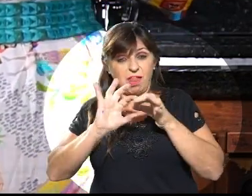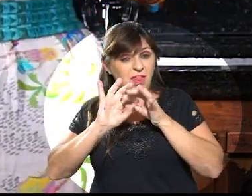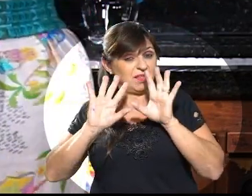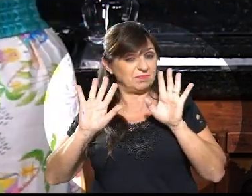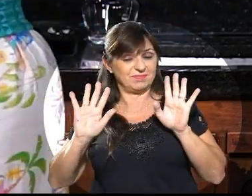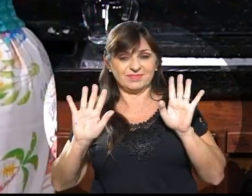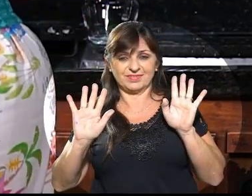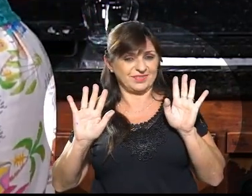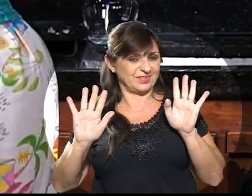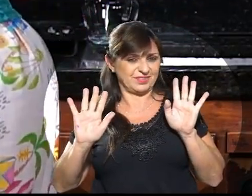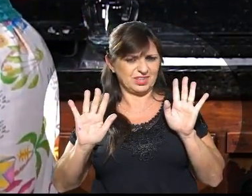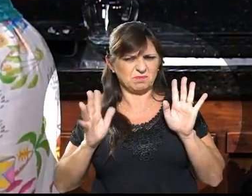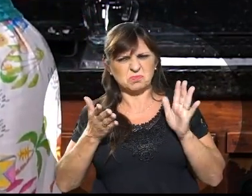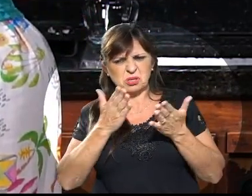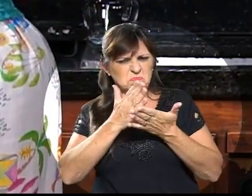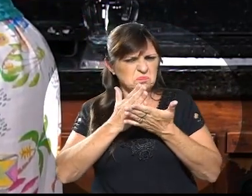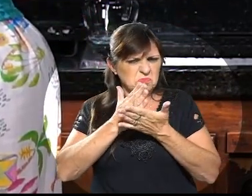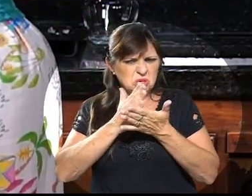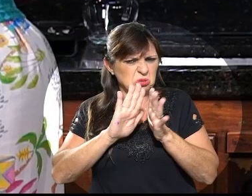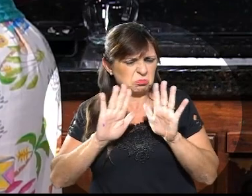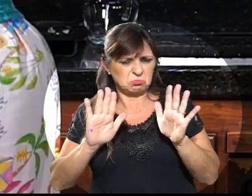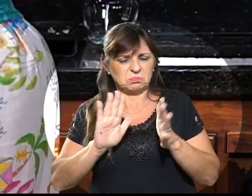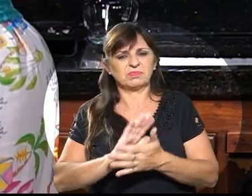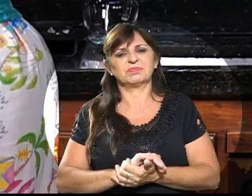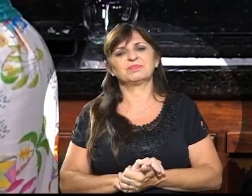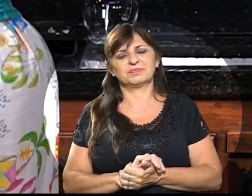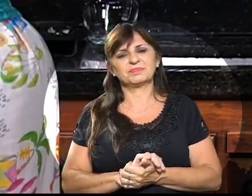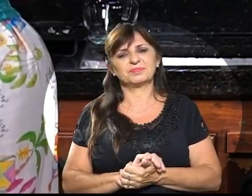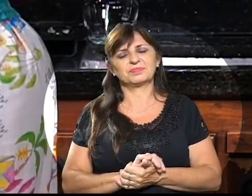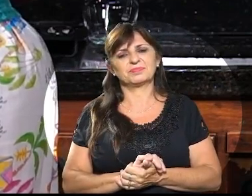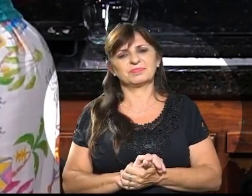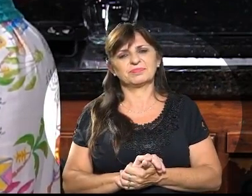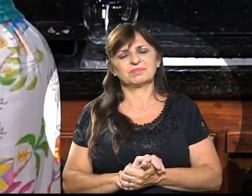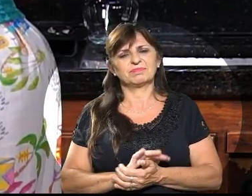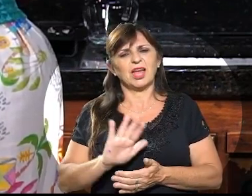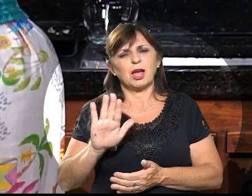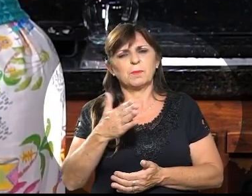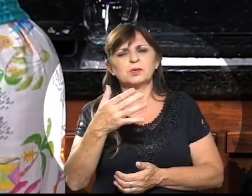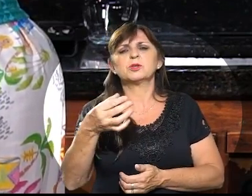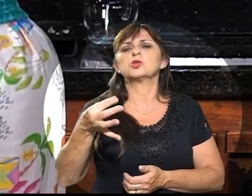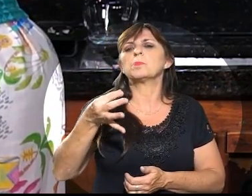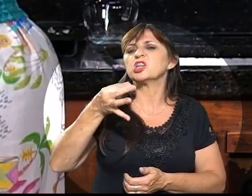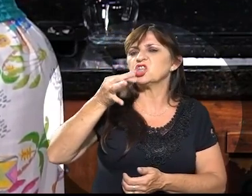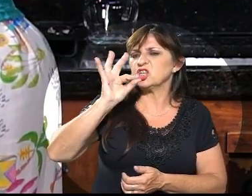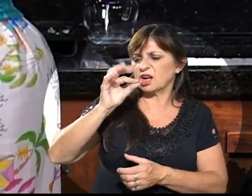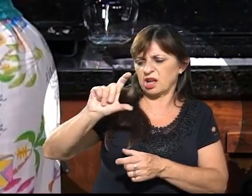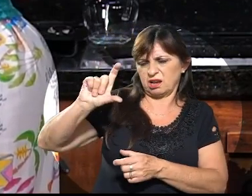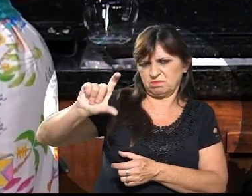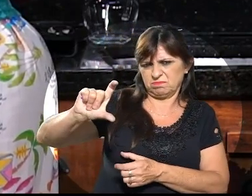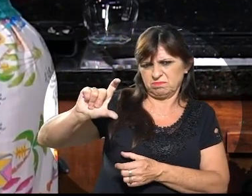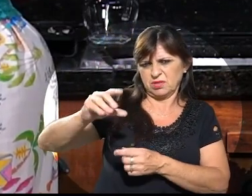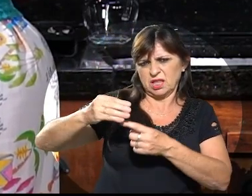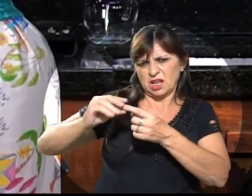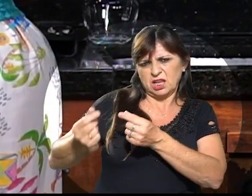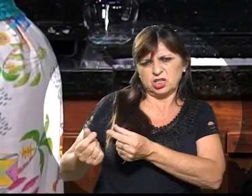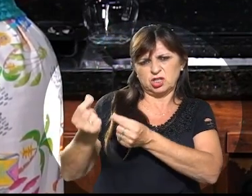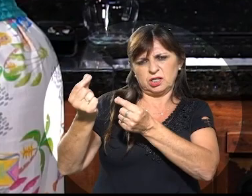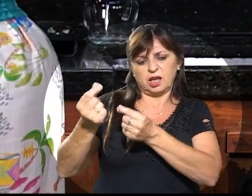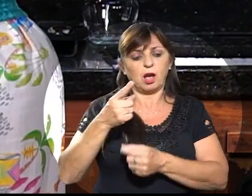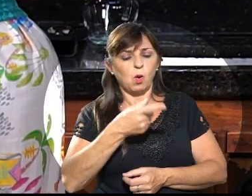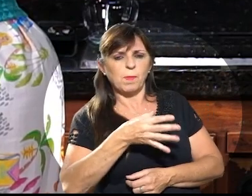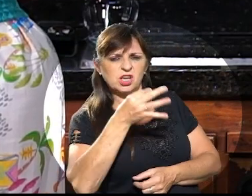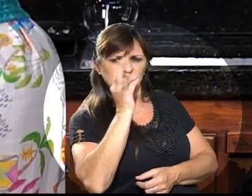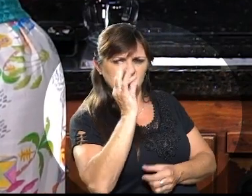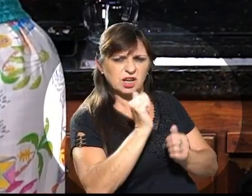meio a meio, assim faz. Uma, digamos assim, uma xícara de lentilha, isso. Uma de arroz, ou um pouco mais de arroz. Um pouco mais, isso. Tá,